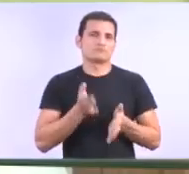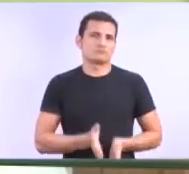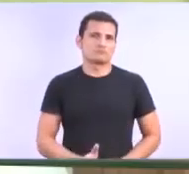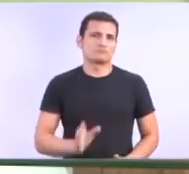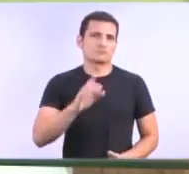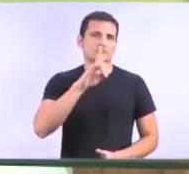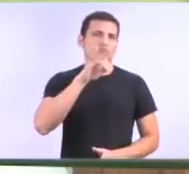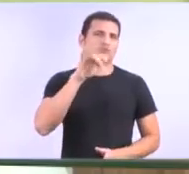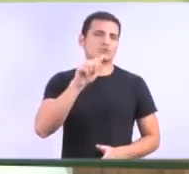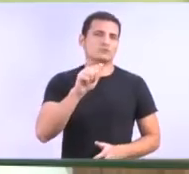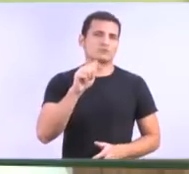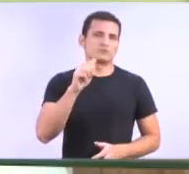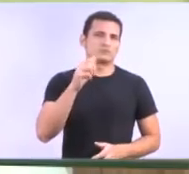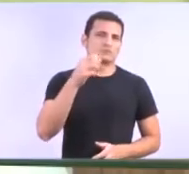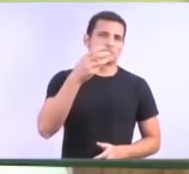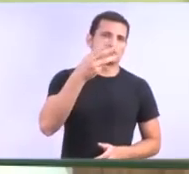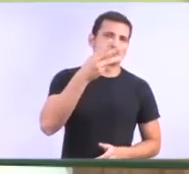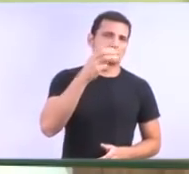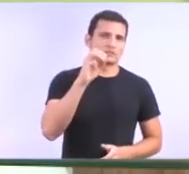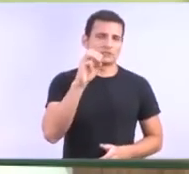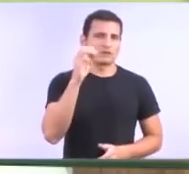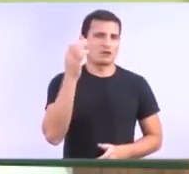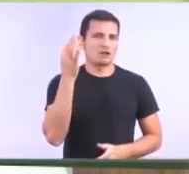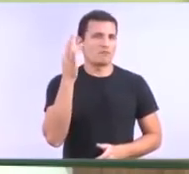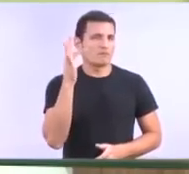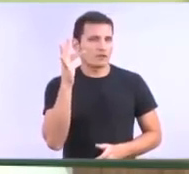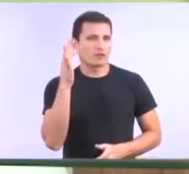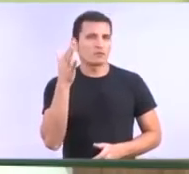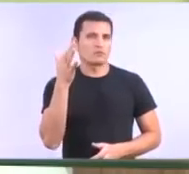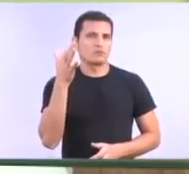dia 30 de fevereiro